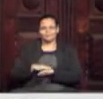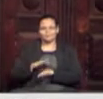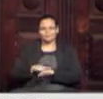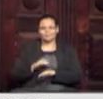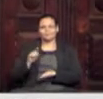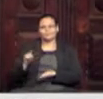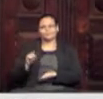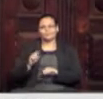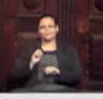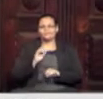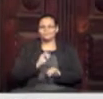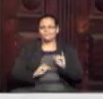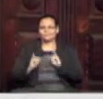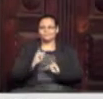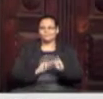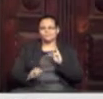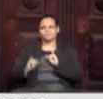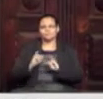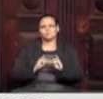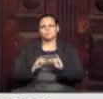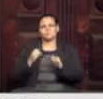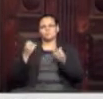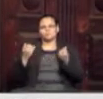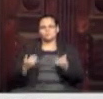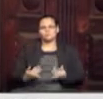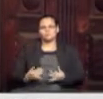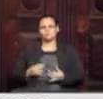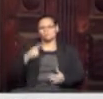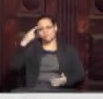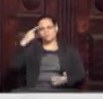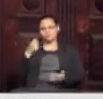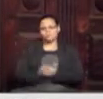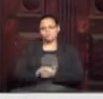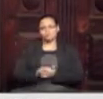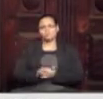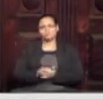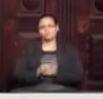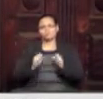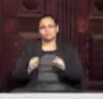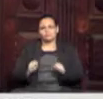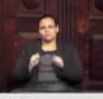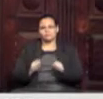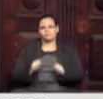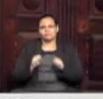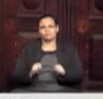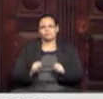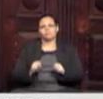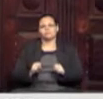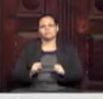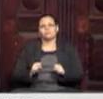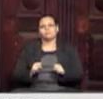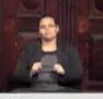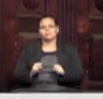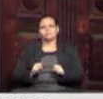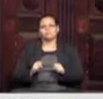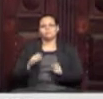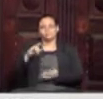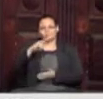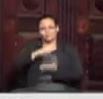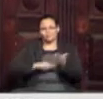essas informações visam que pode vir sob liminar